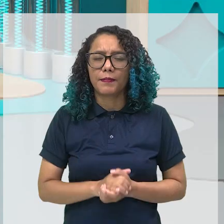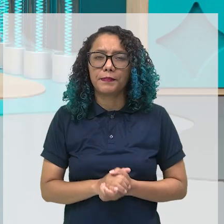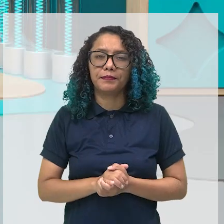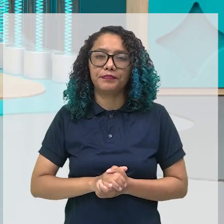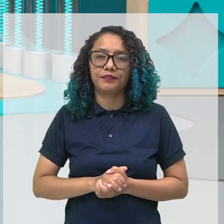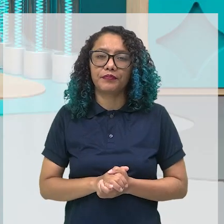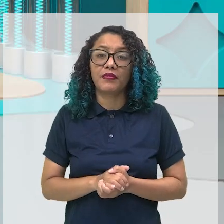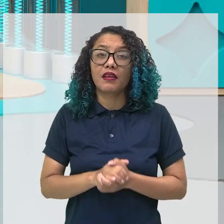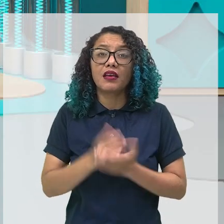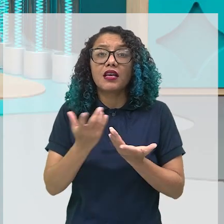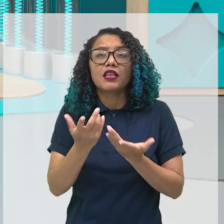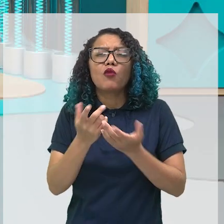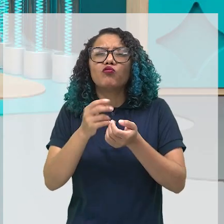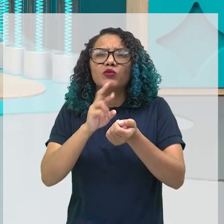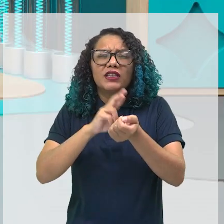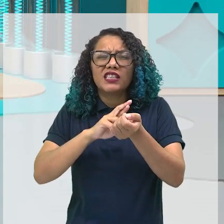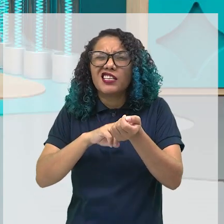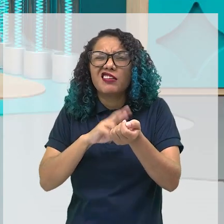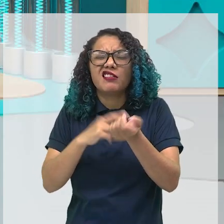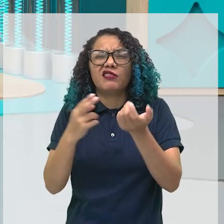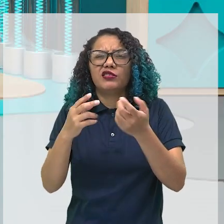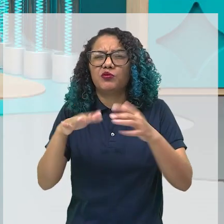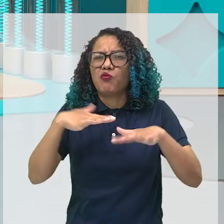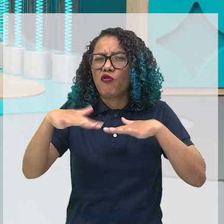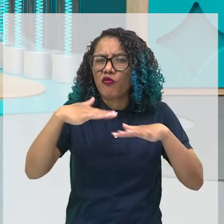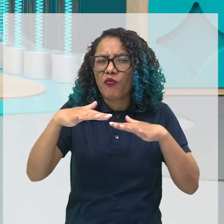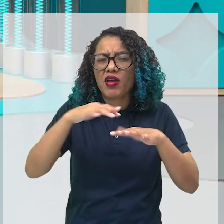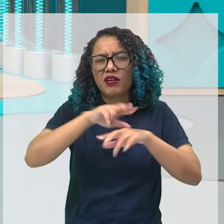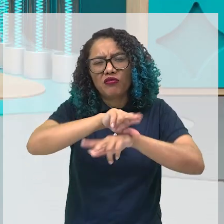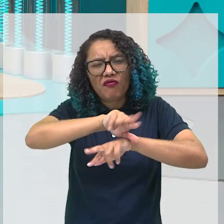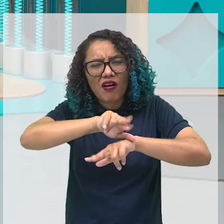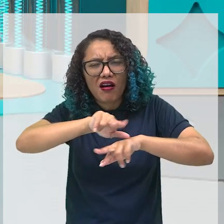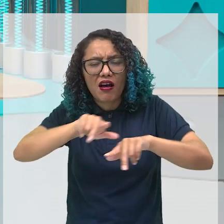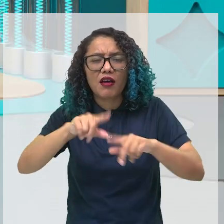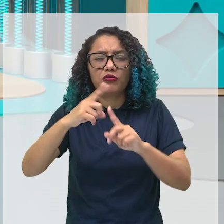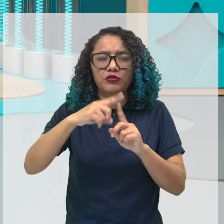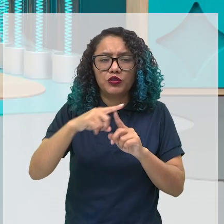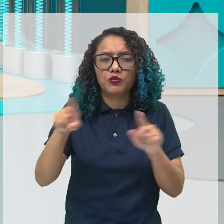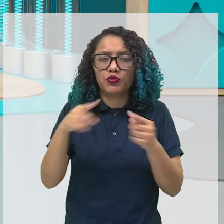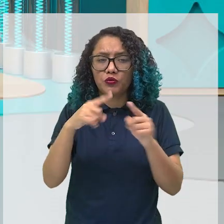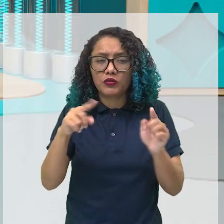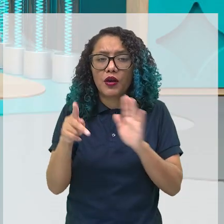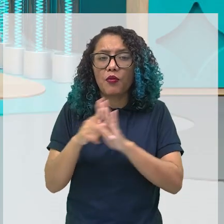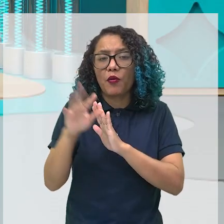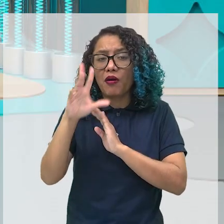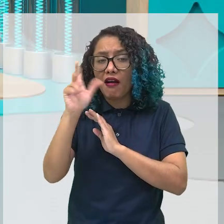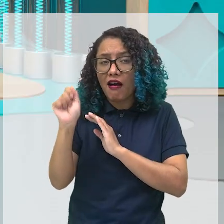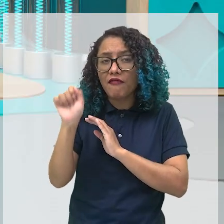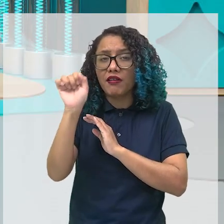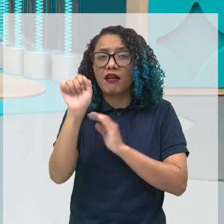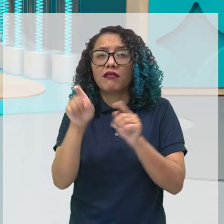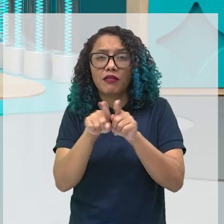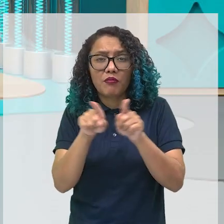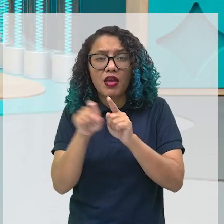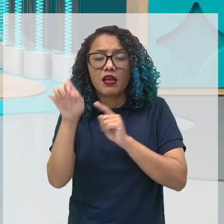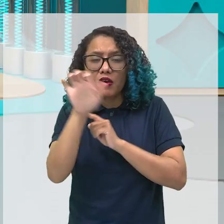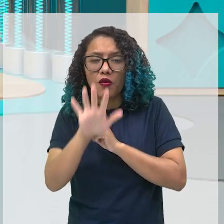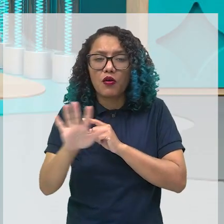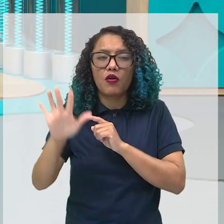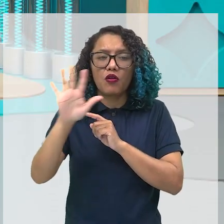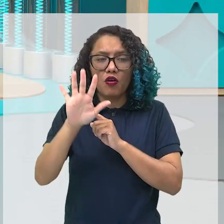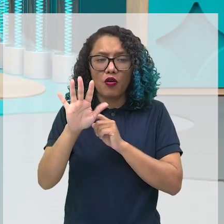mistura vários ritmos, movimentos, né, de origem africana, europeia, e ela acaba por refletir uma